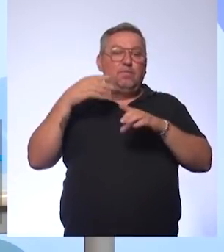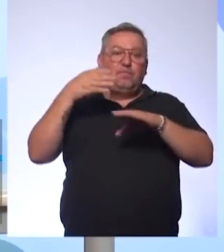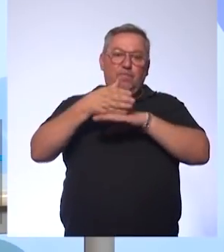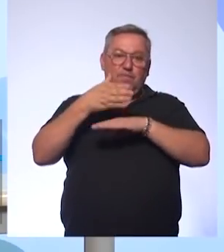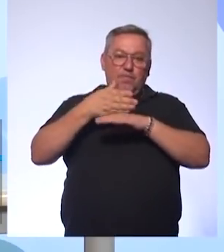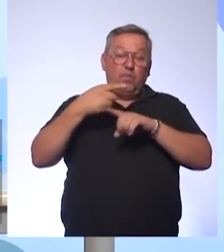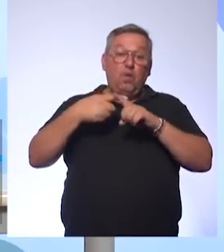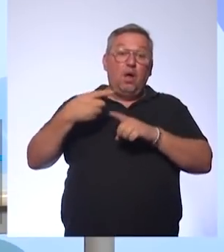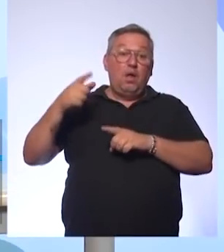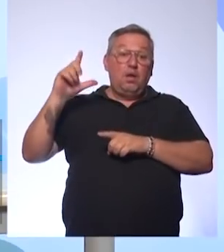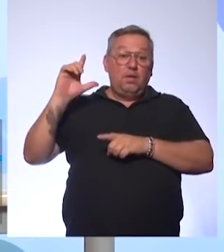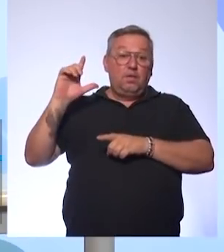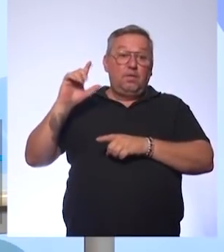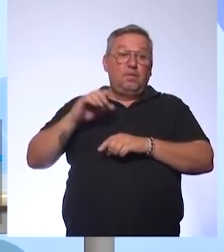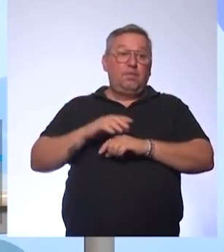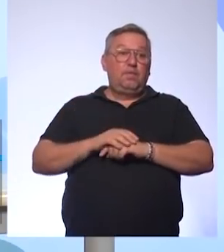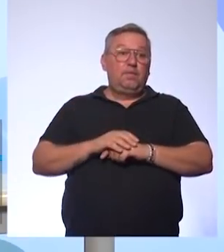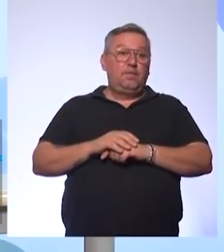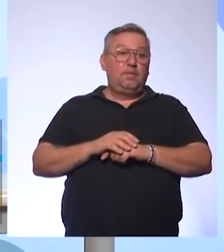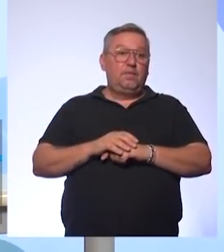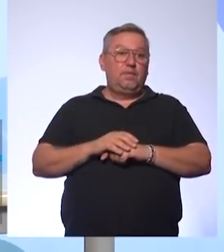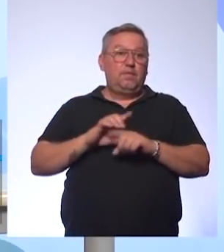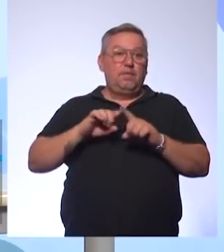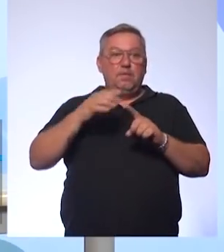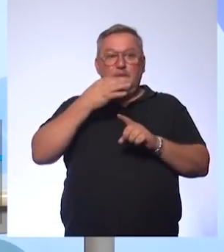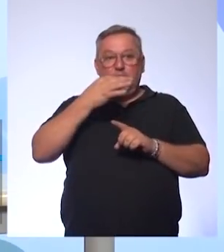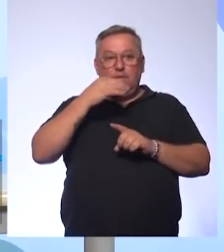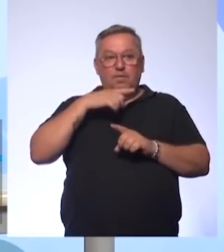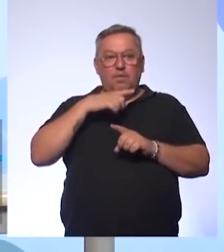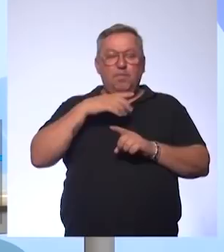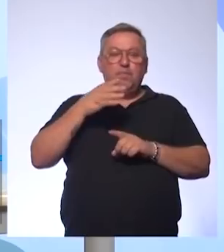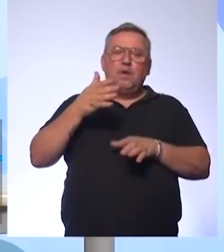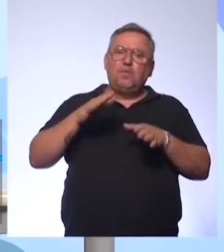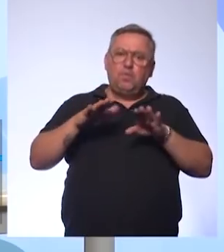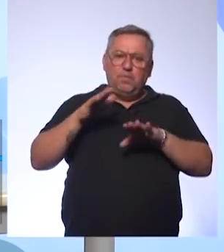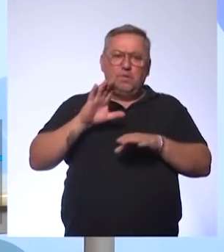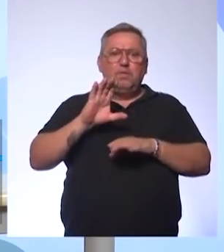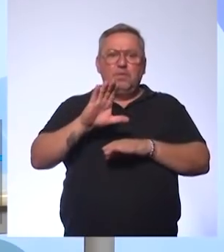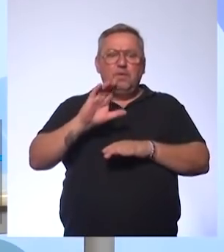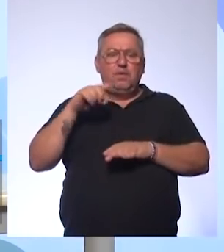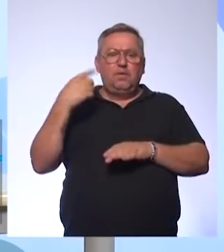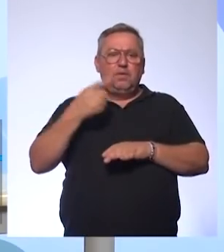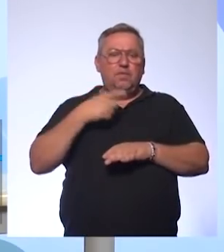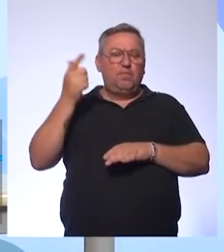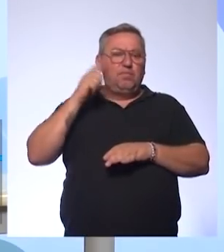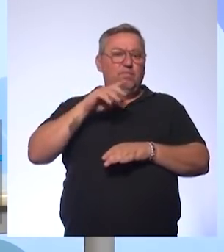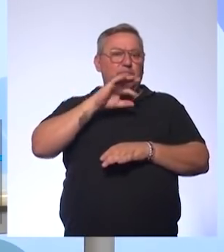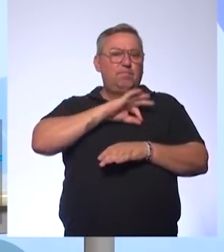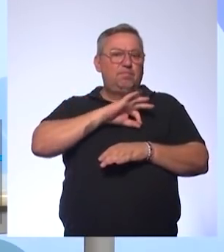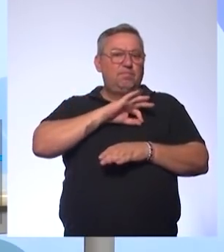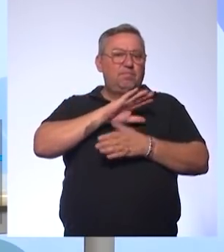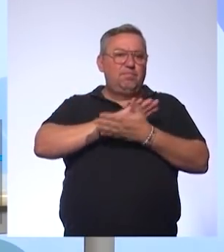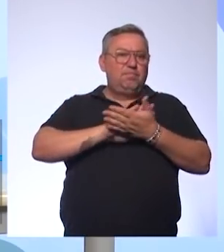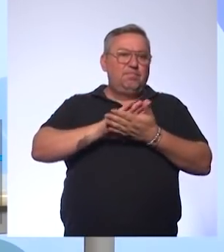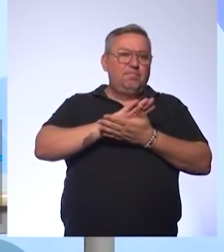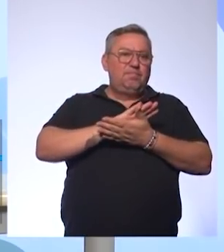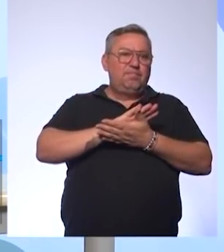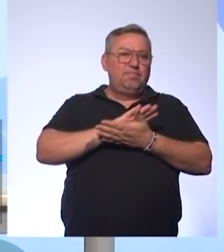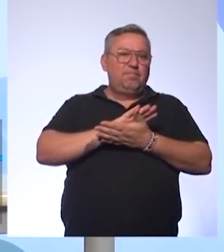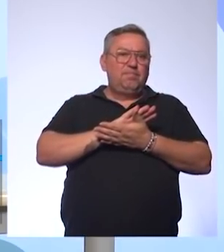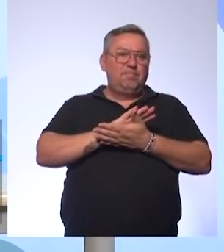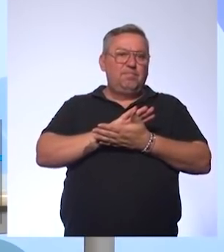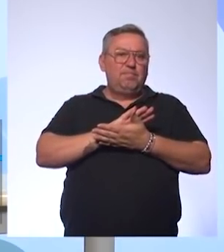como antes. Certo. Mas eu acho que é mais ou menos isso daí, que a gente não recebe nada e